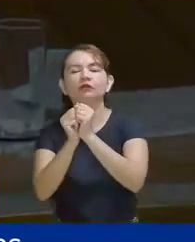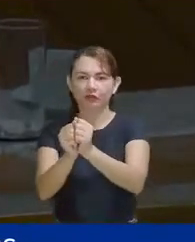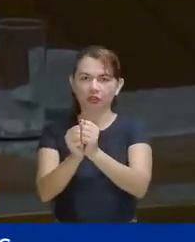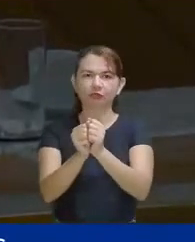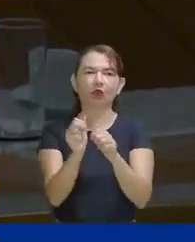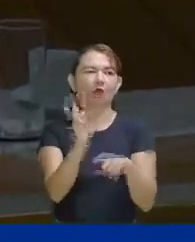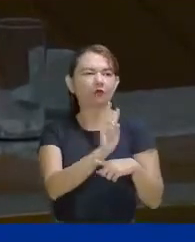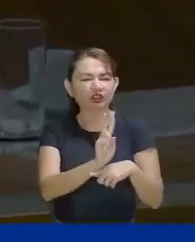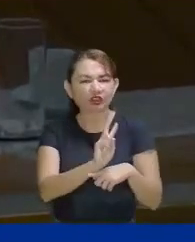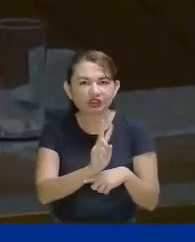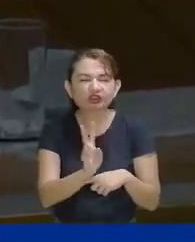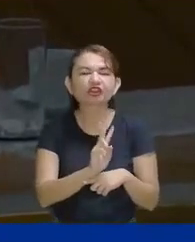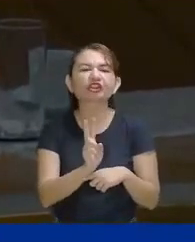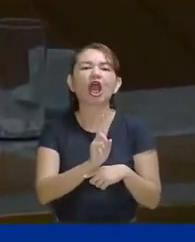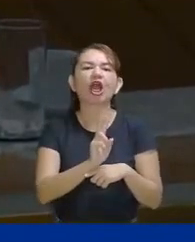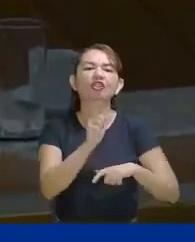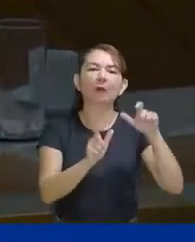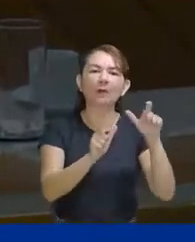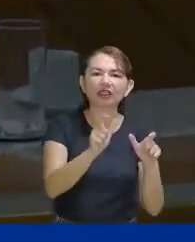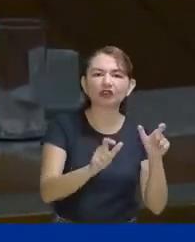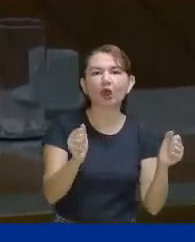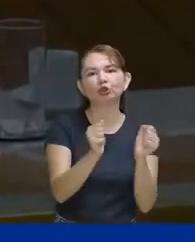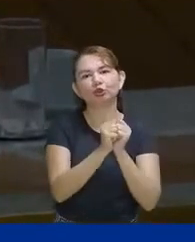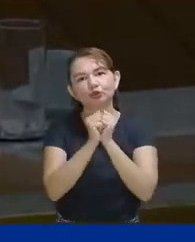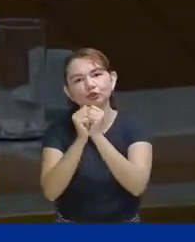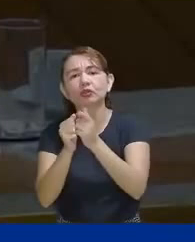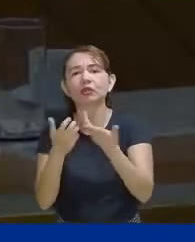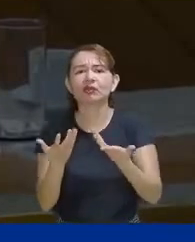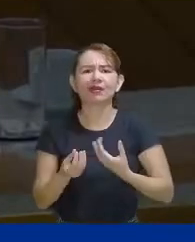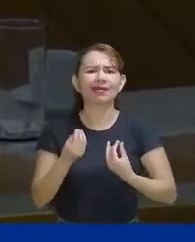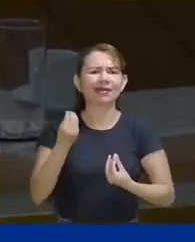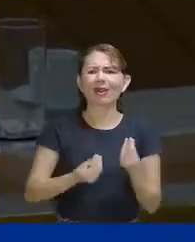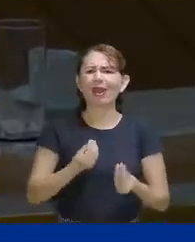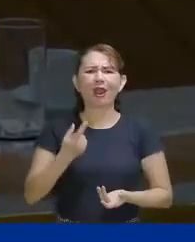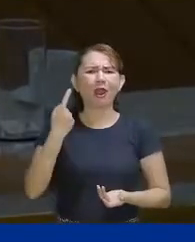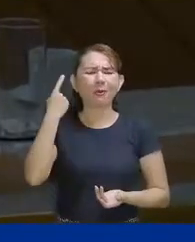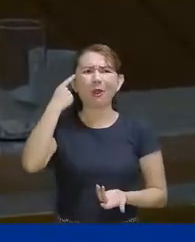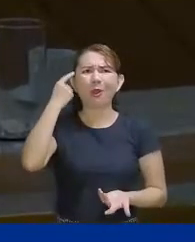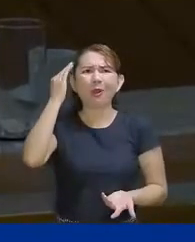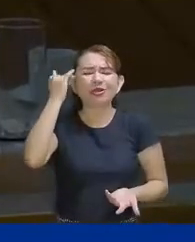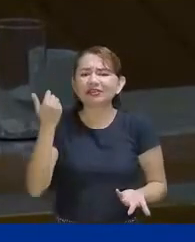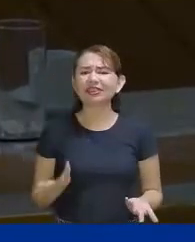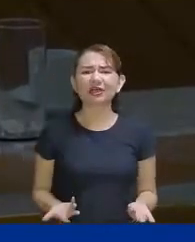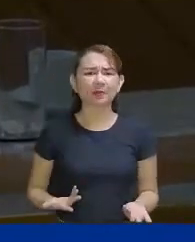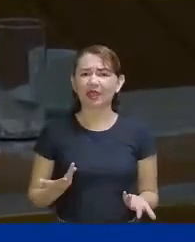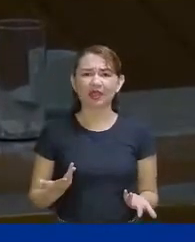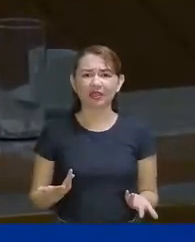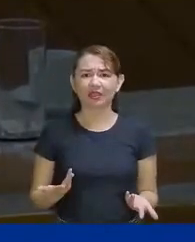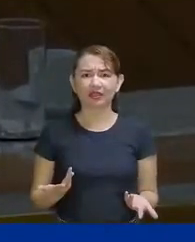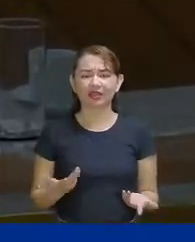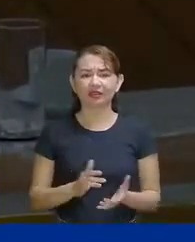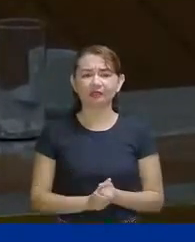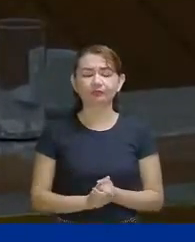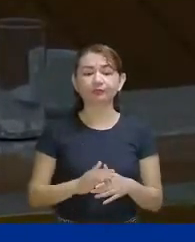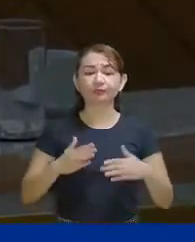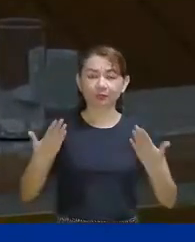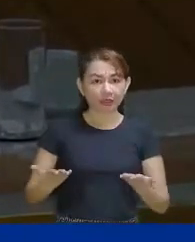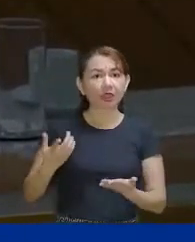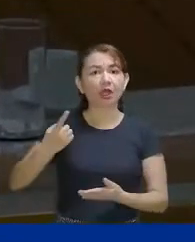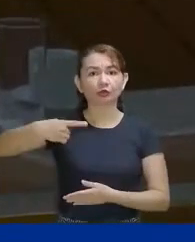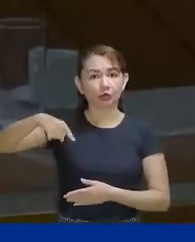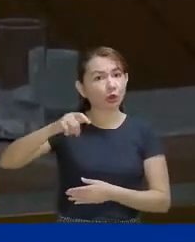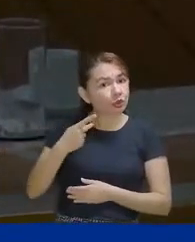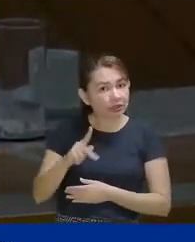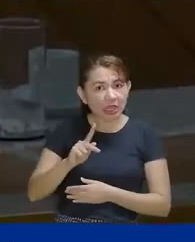os fiscais, reunir público para poder tratar. Como é que eu posso limitar isso? Eu vou engessar o partido e dizer, não, o